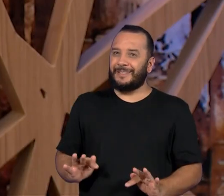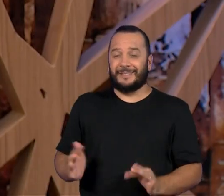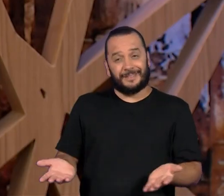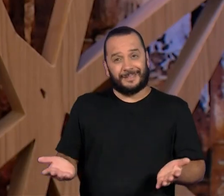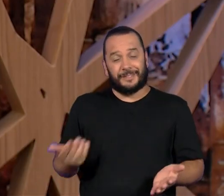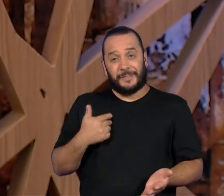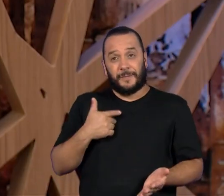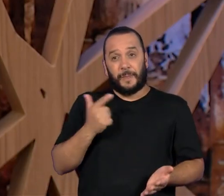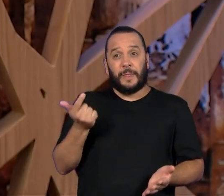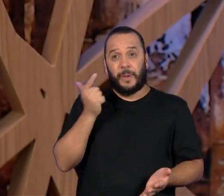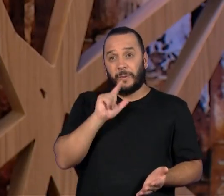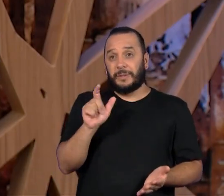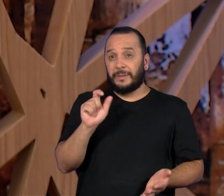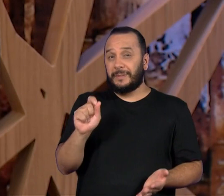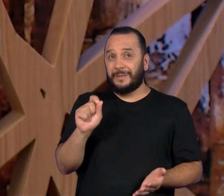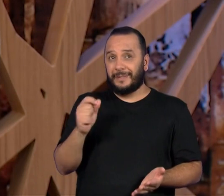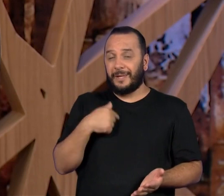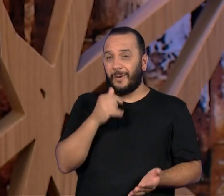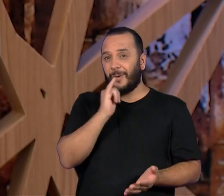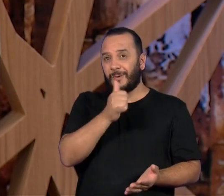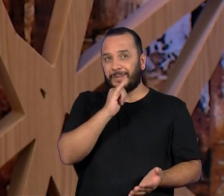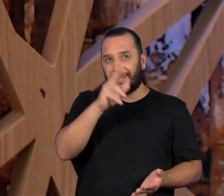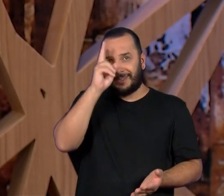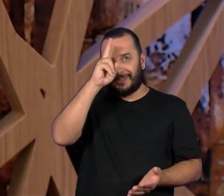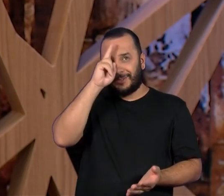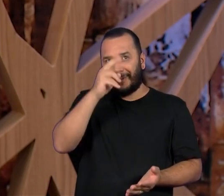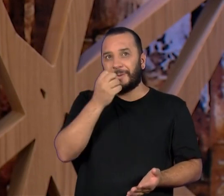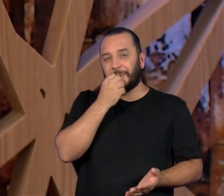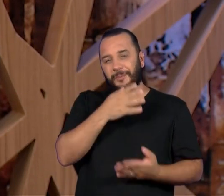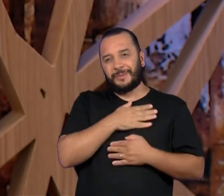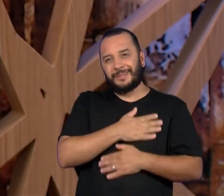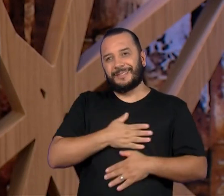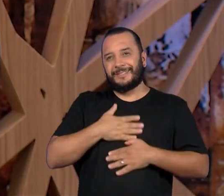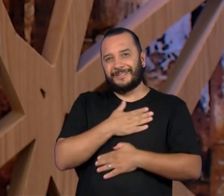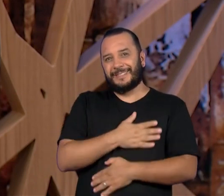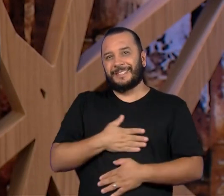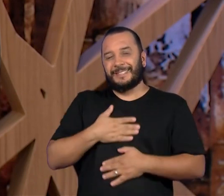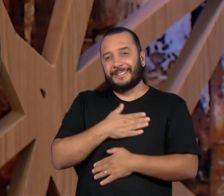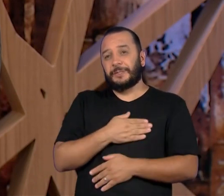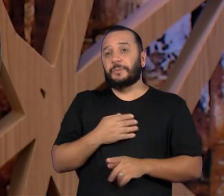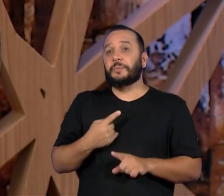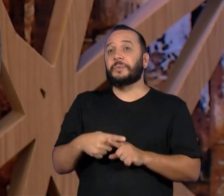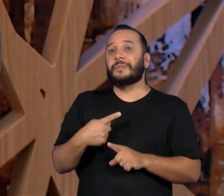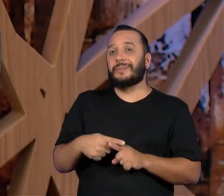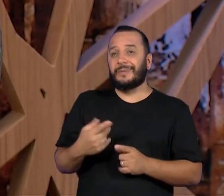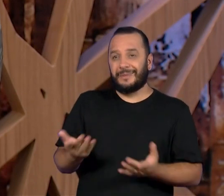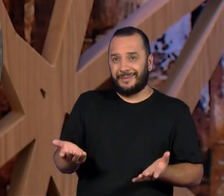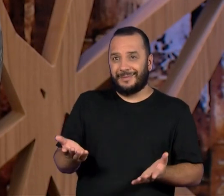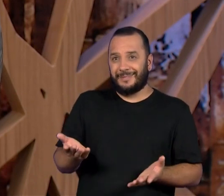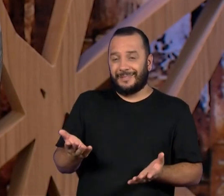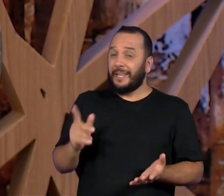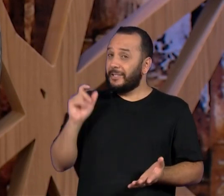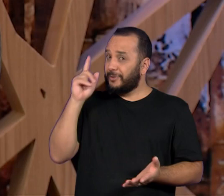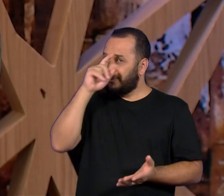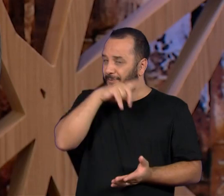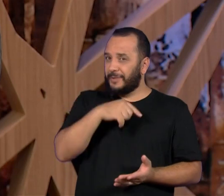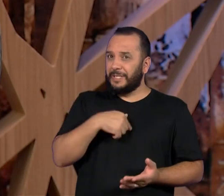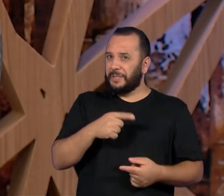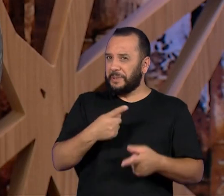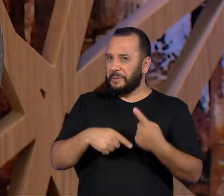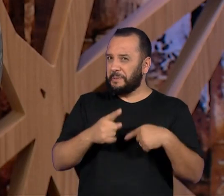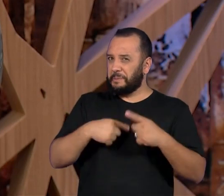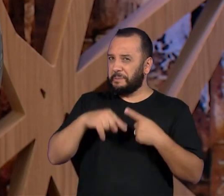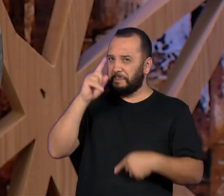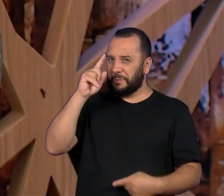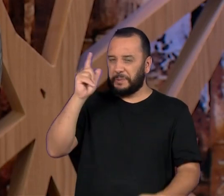essa possibilidade, e contar a minha história é sempre muito gratificante, porque é muito difícil a gente sair de onde a gente